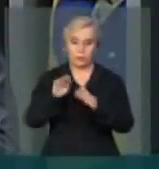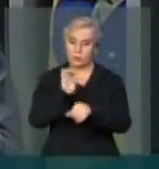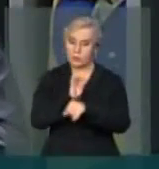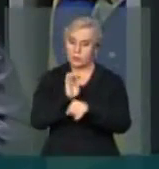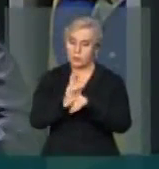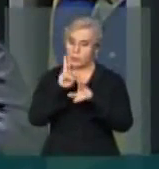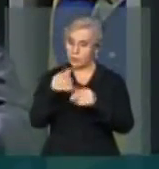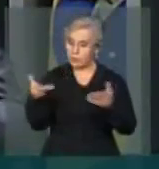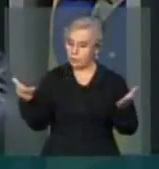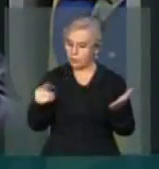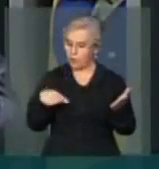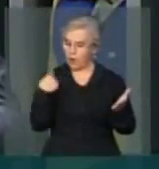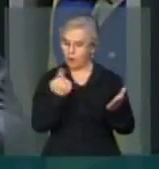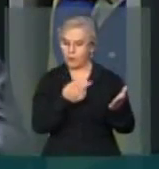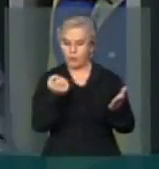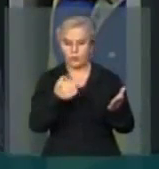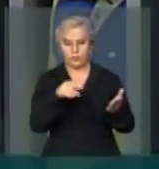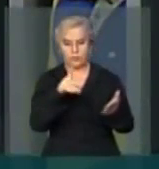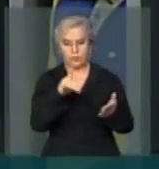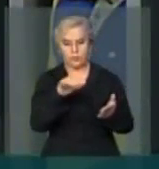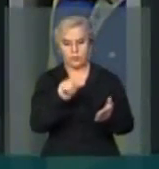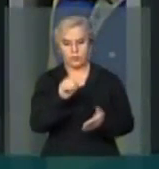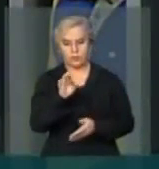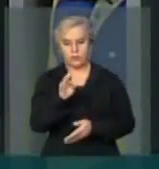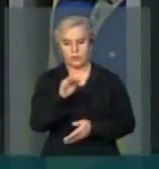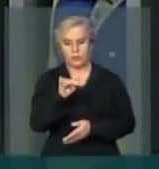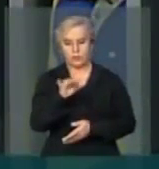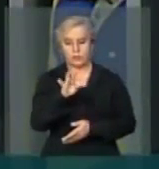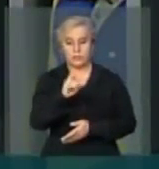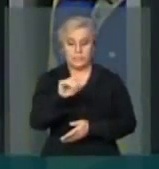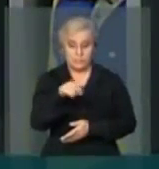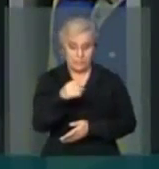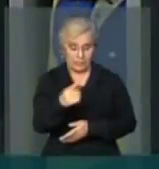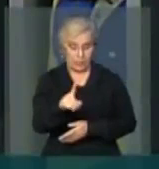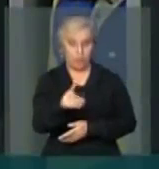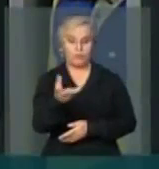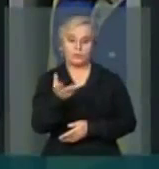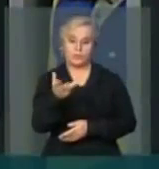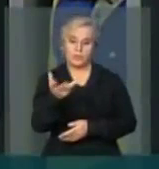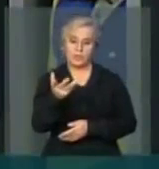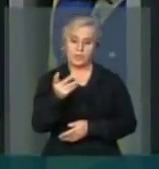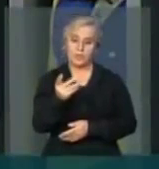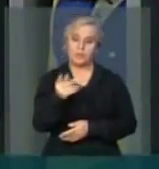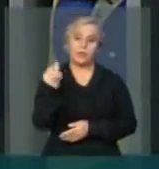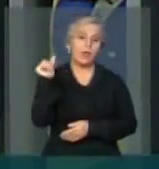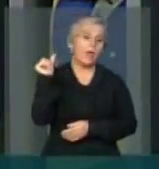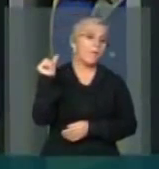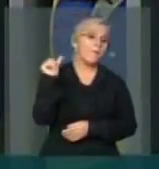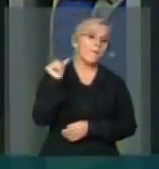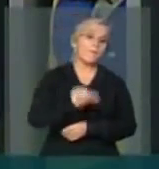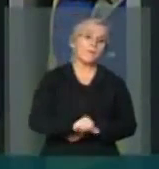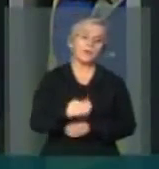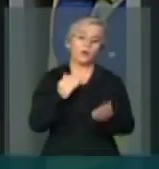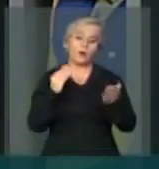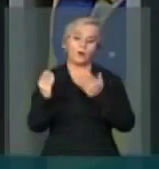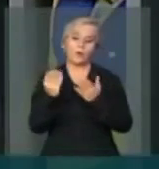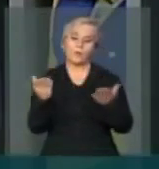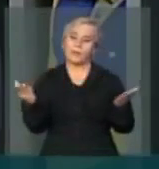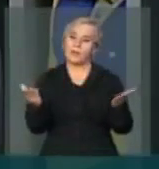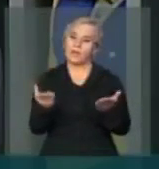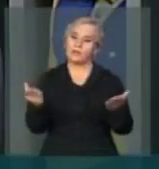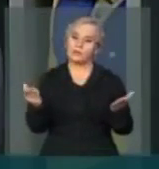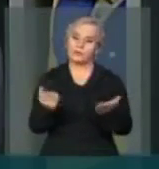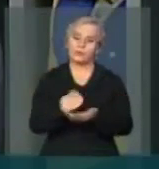nosso, ou no distritão como está sendo proposto, que é o pior ainda do que o sistema atual,